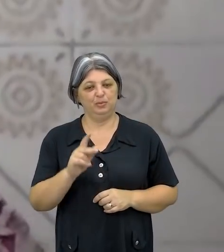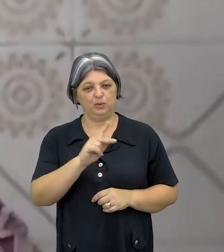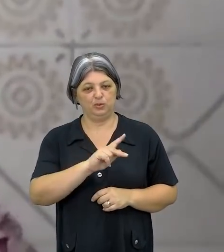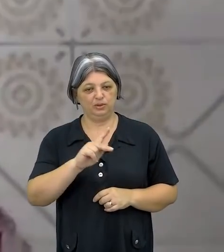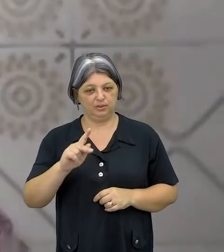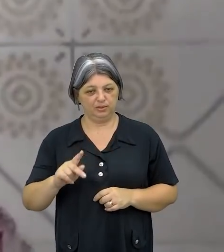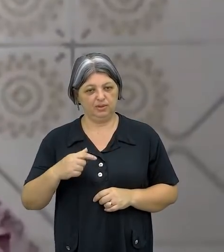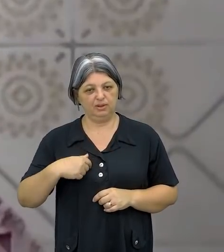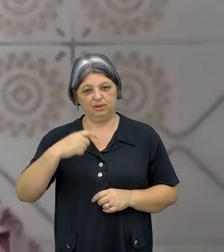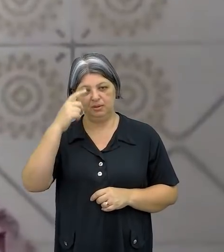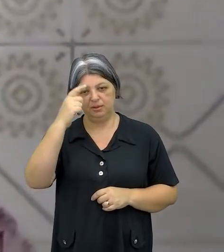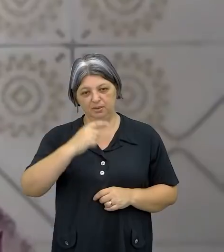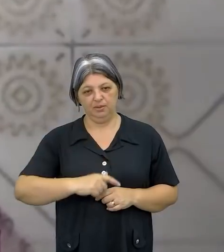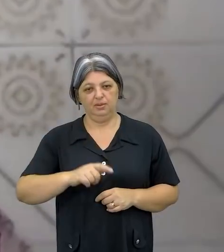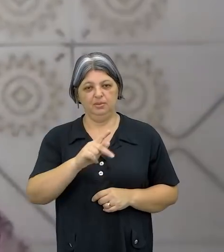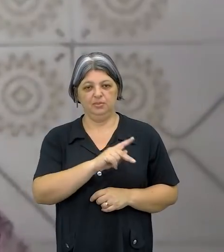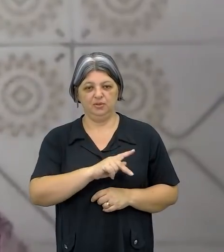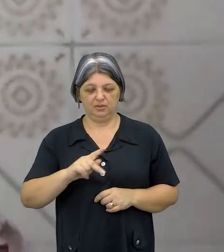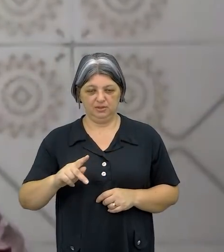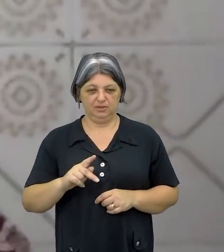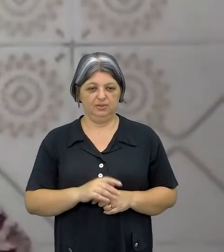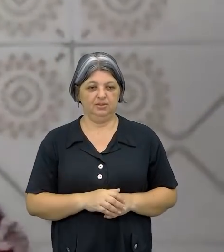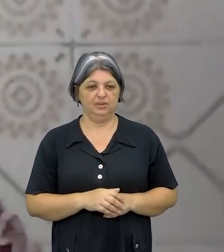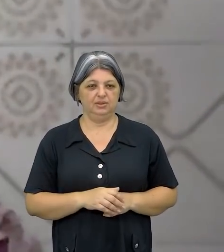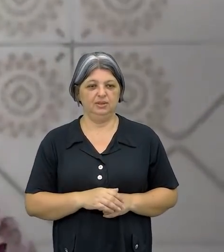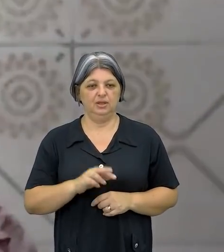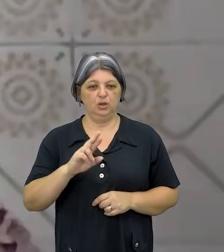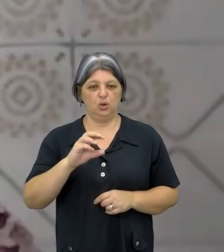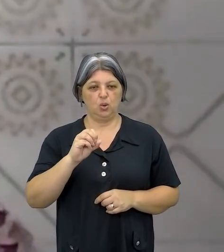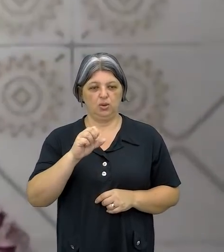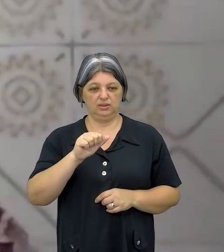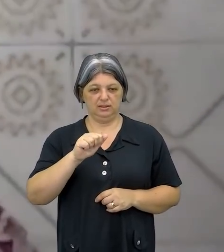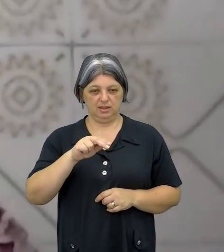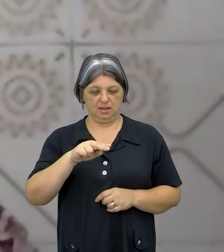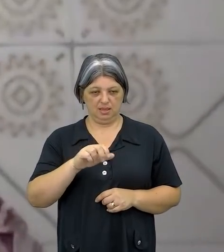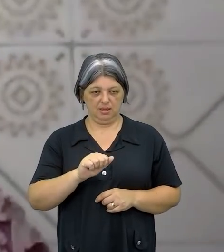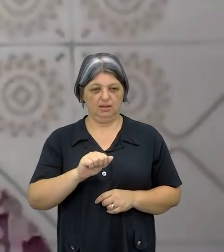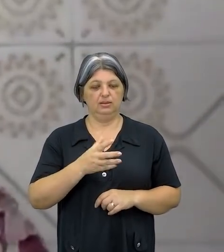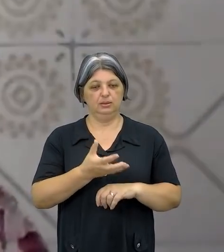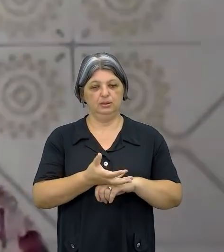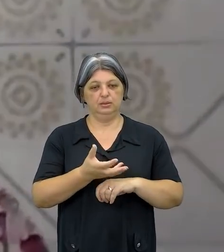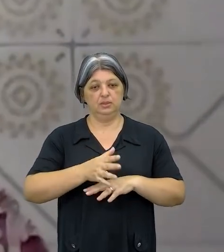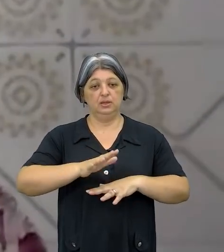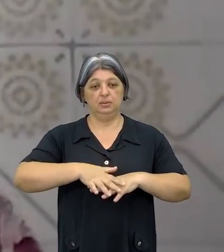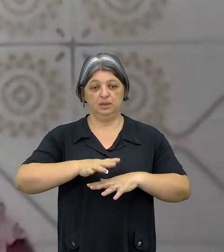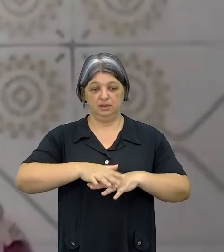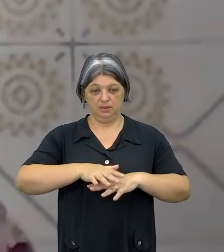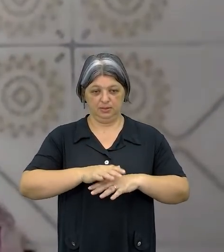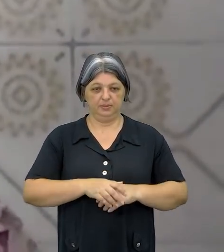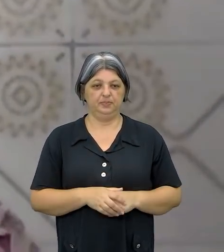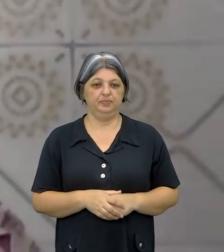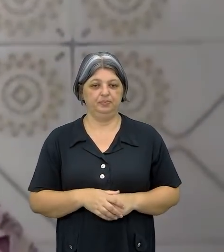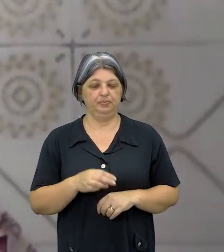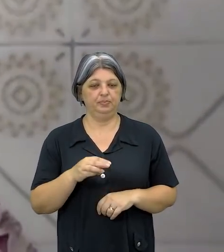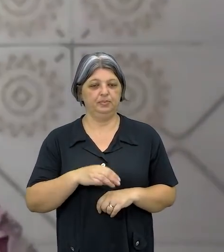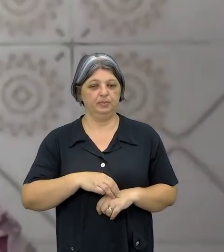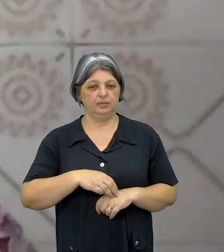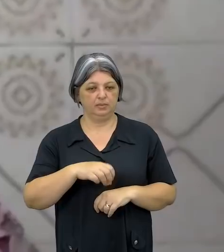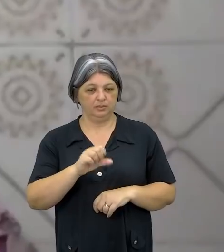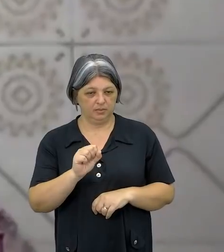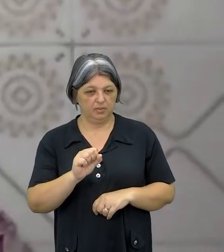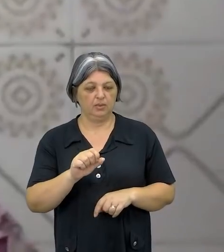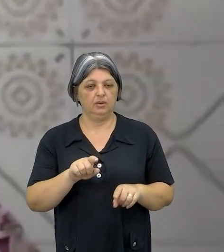professores, eu sou professora Rosana Magni, né? Eu sou professora de matemática, mestre em educação matemática e também